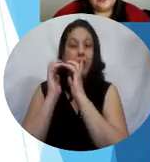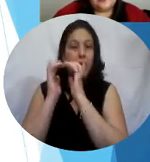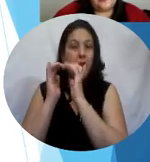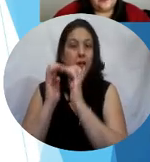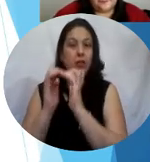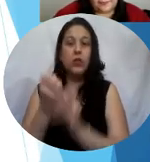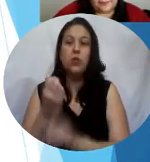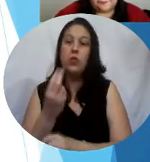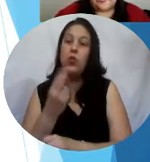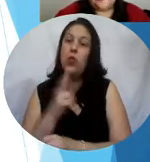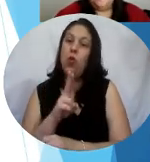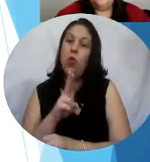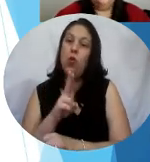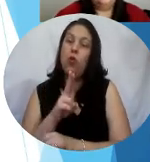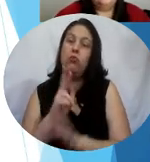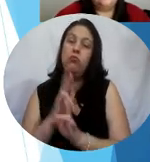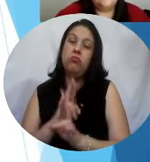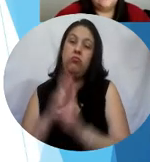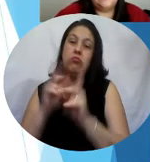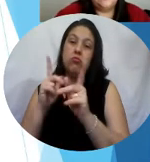do neurodesenvolvimento.